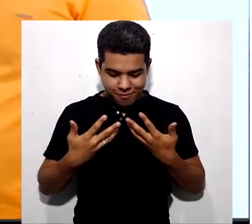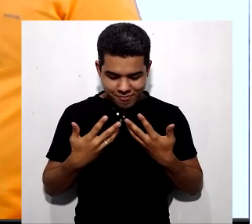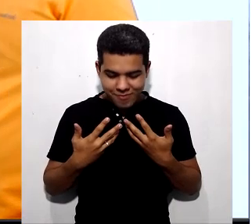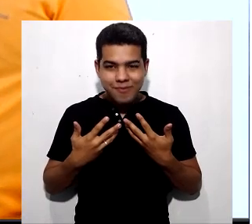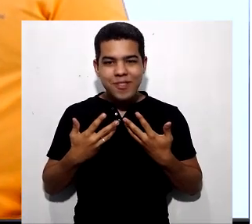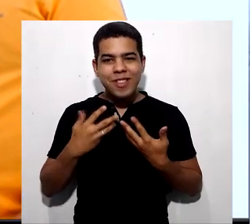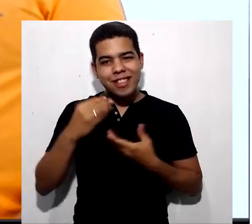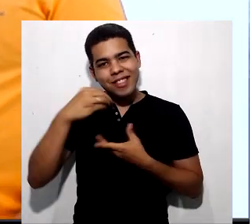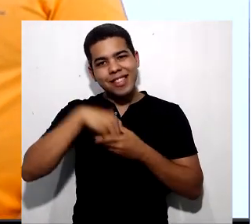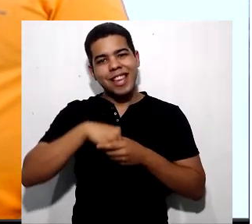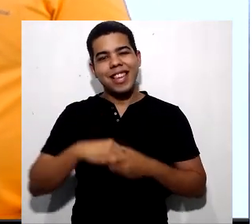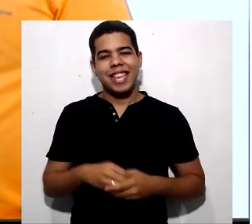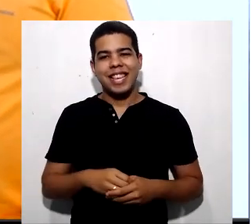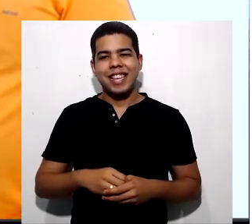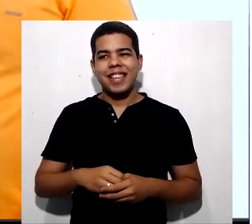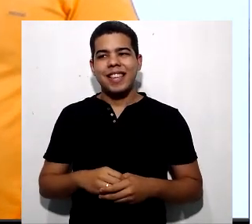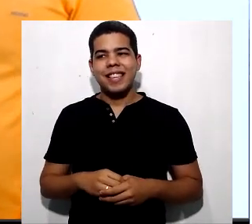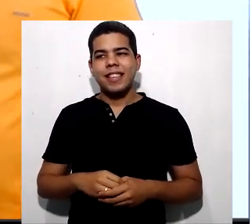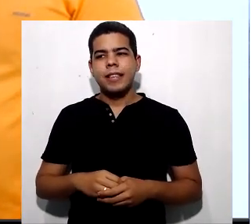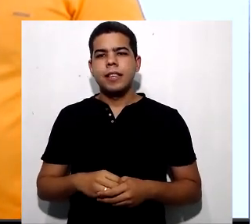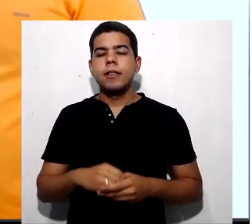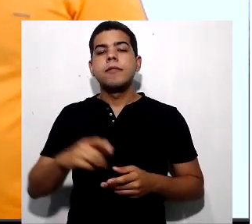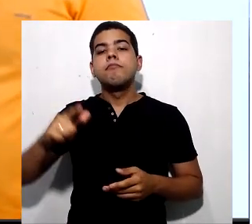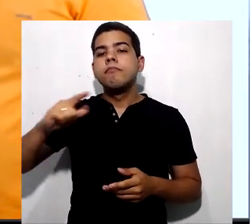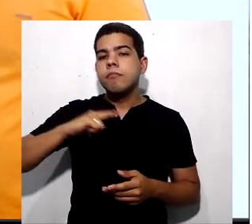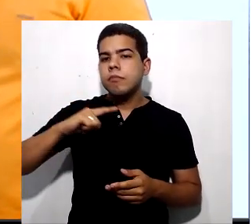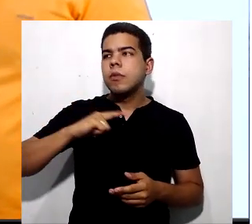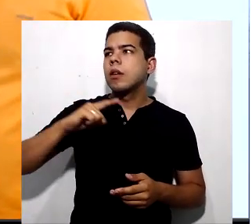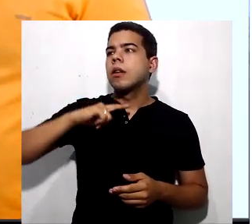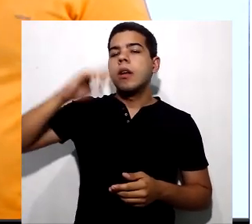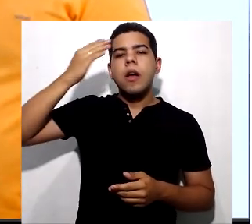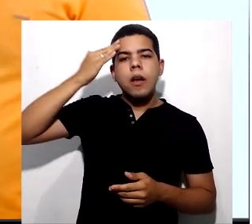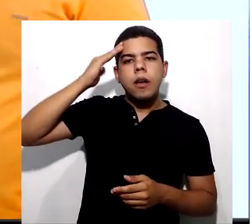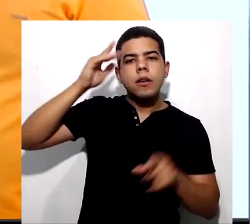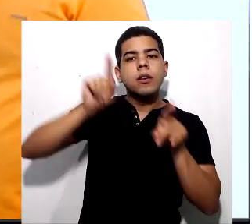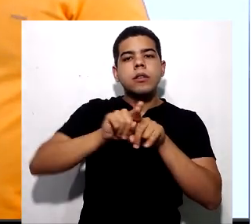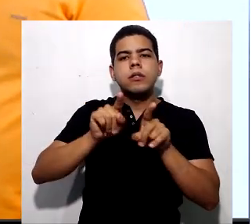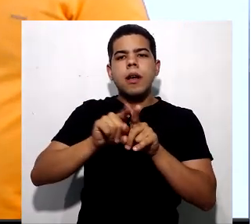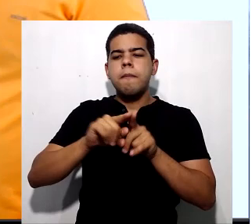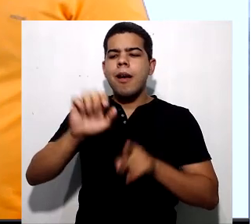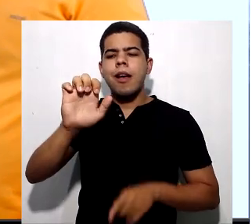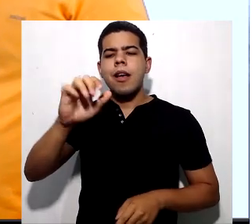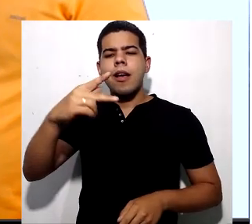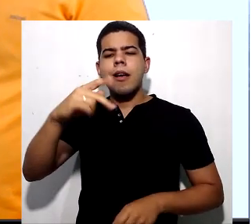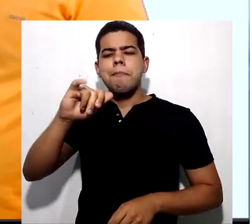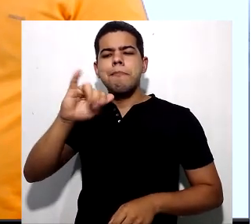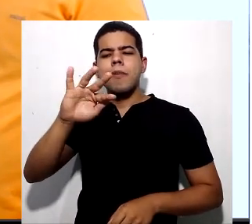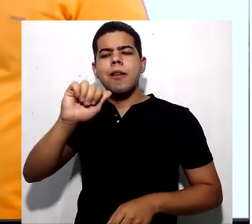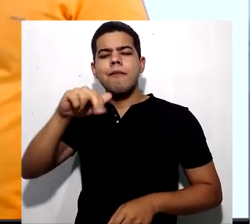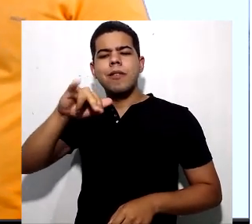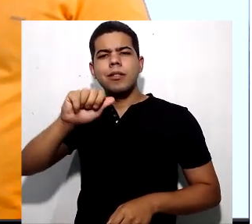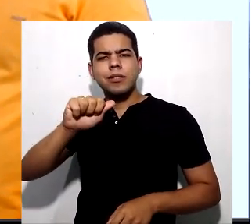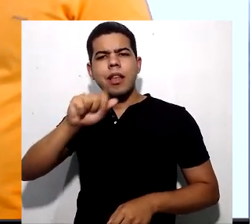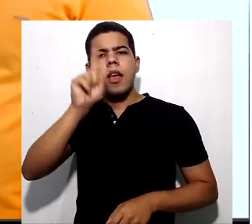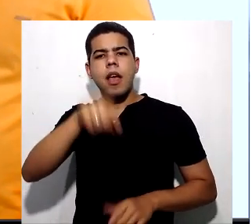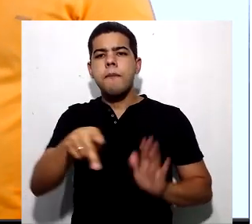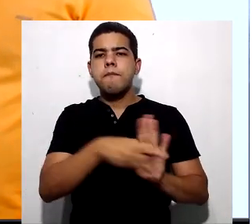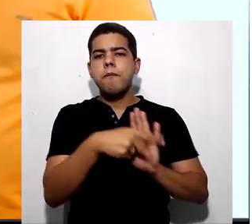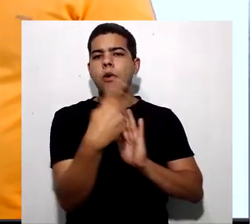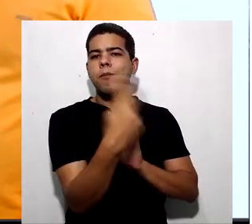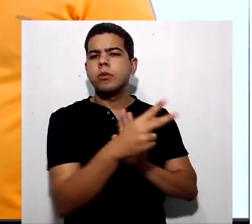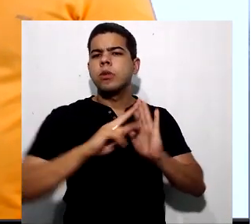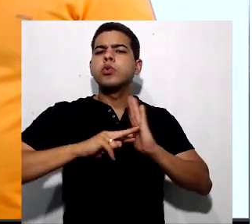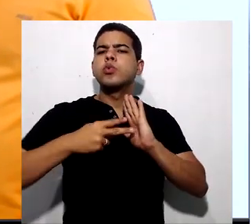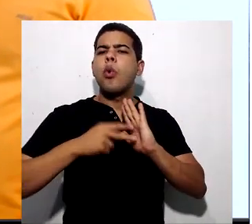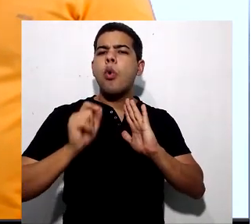questão que, ratificando, que é o ponto intimista e a epifania do ser. Epifania é uma característica dela. Significa a